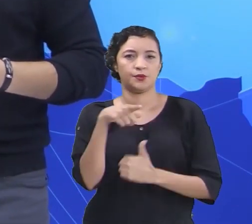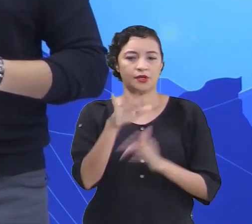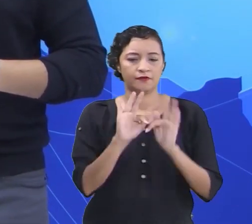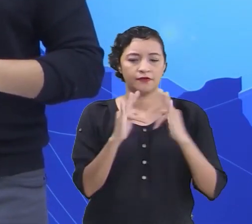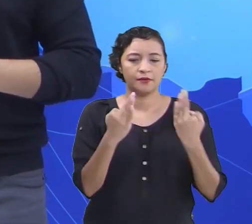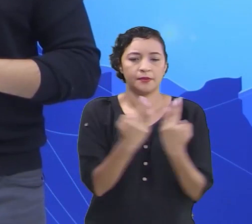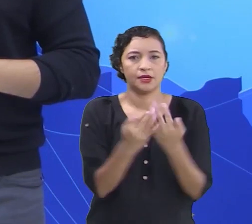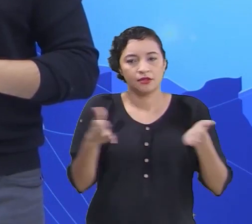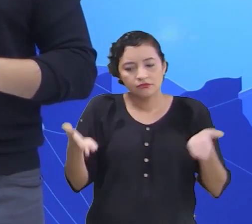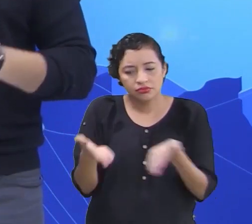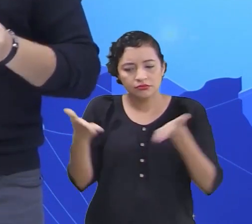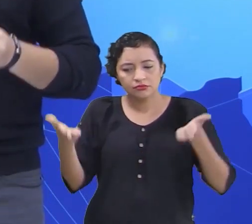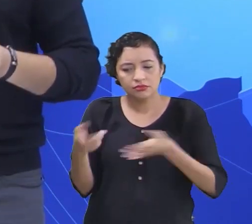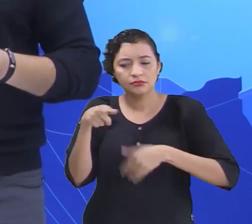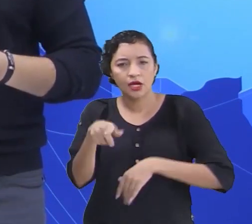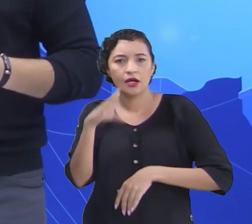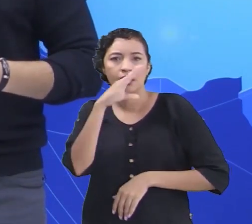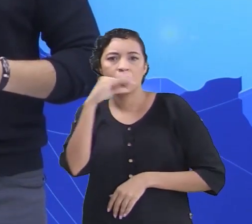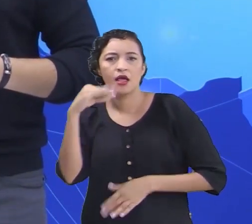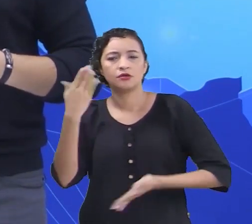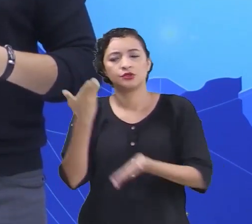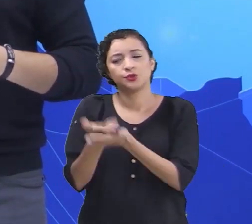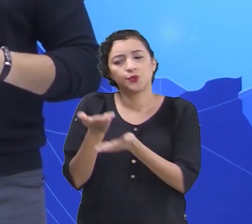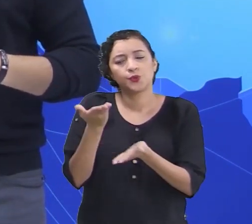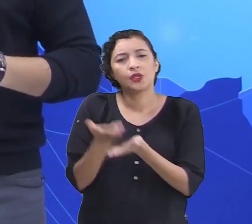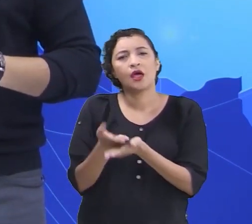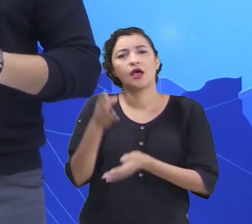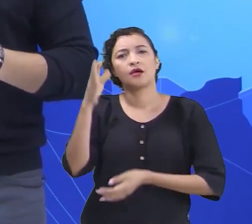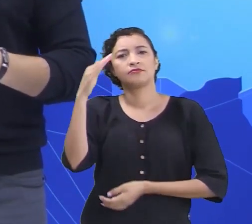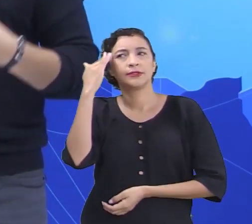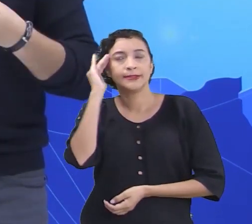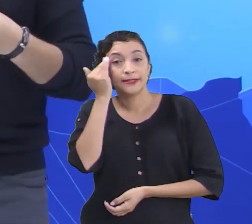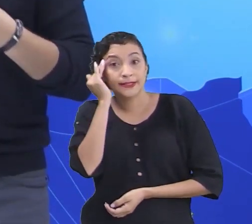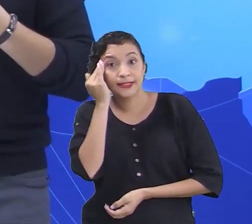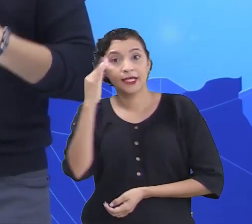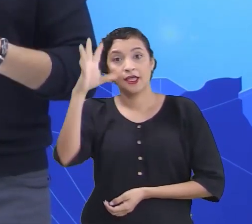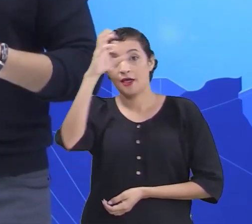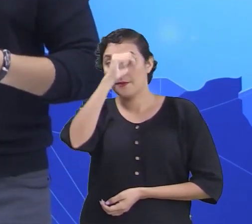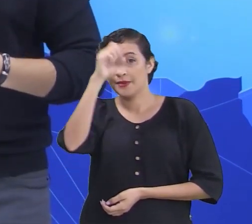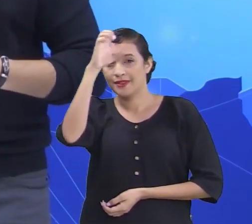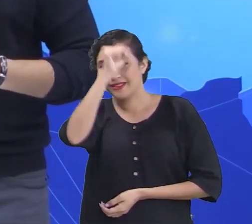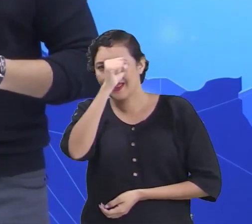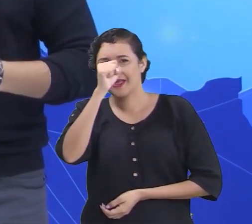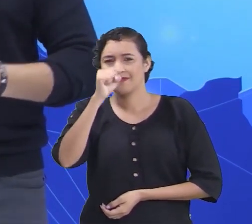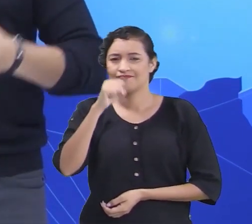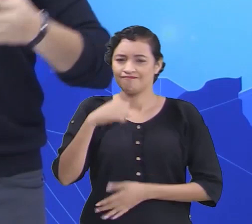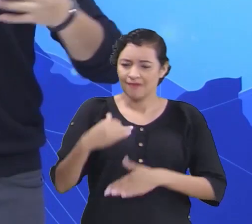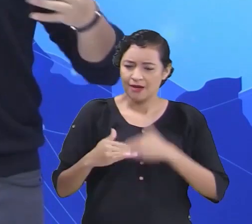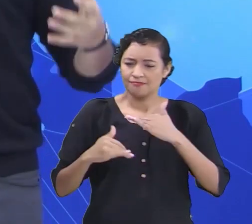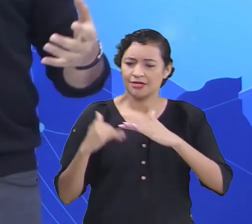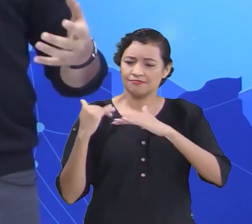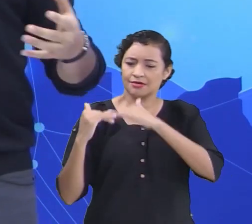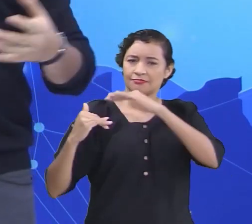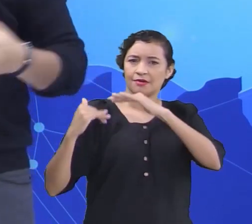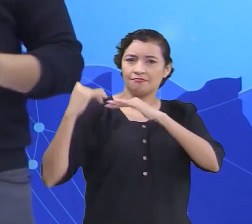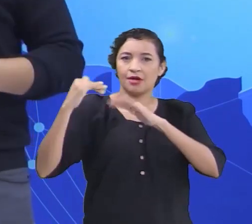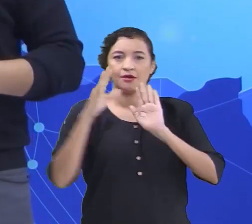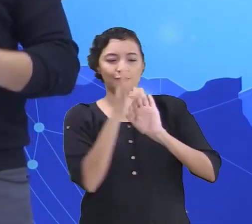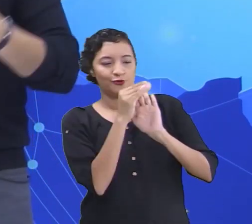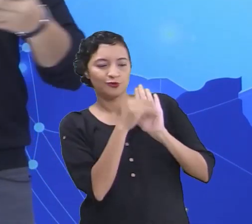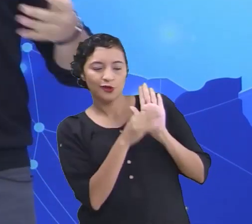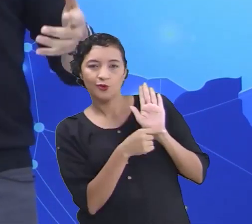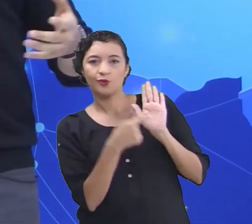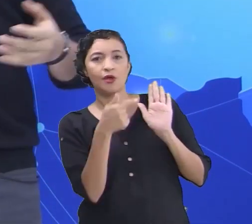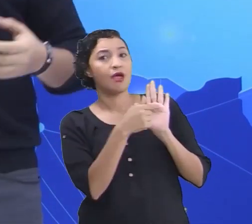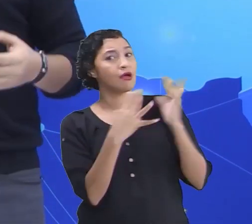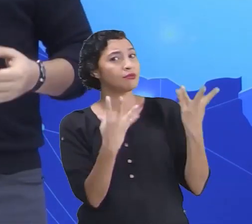incentive essas crianças a estudarem, a compreenderem, a aprenderem mais o assunto. O assunto que aqui foi explicitado é um